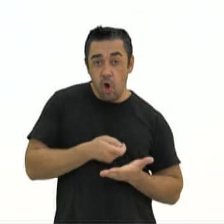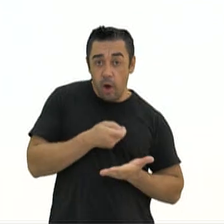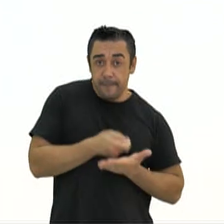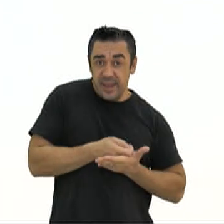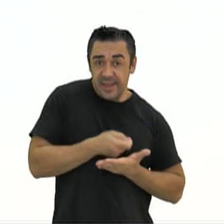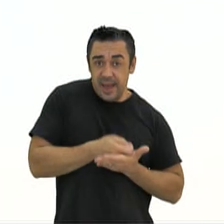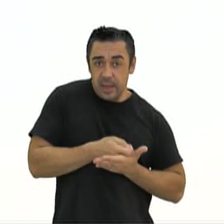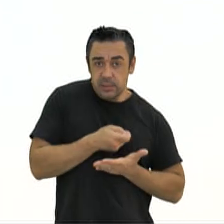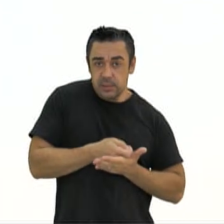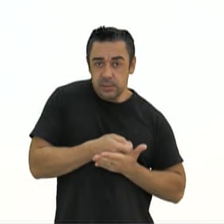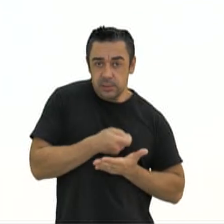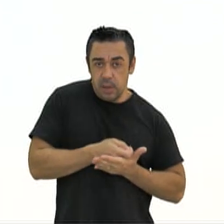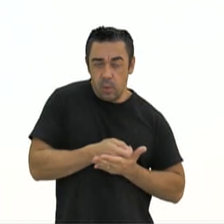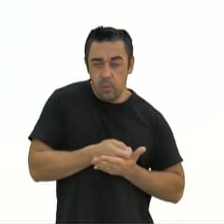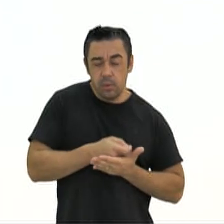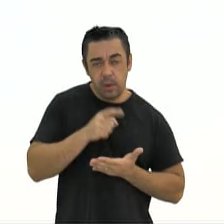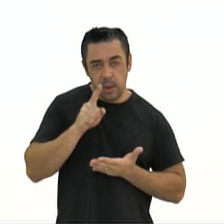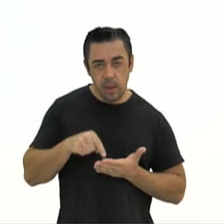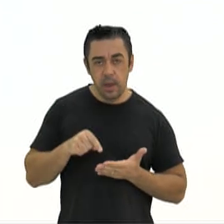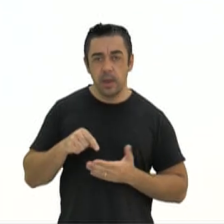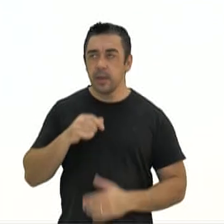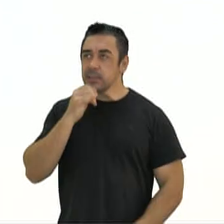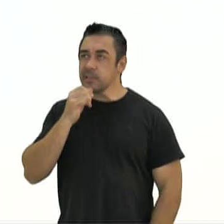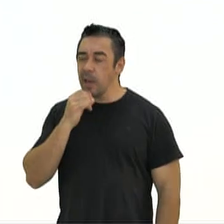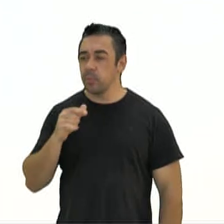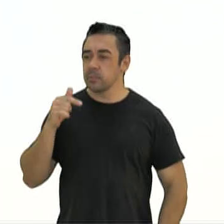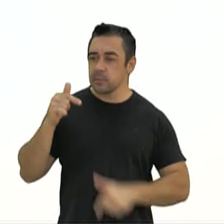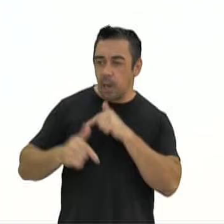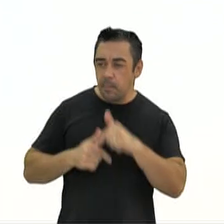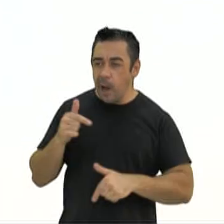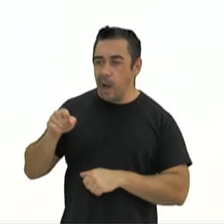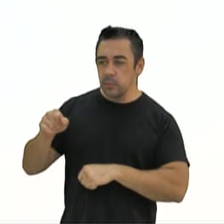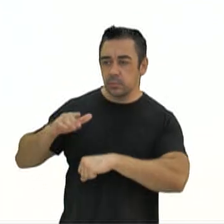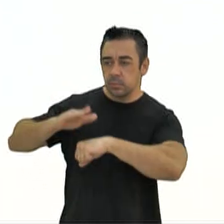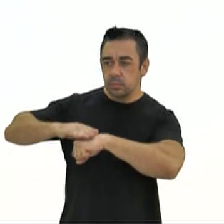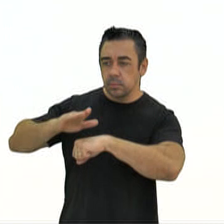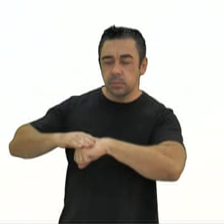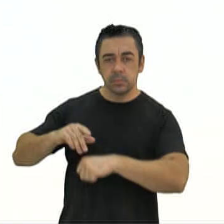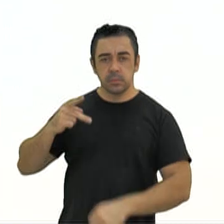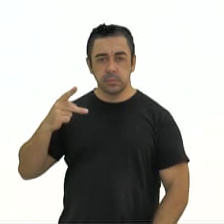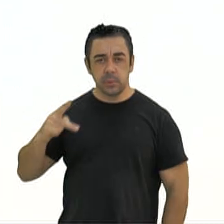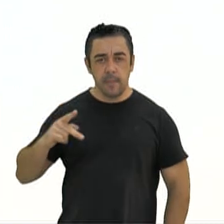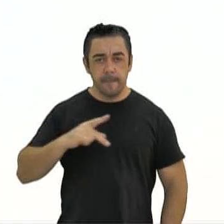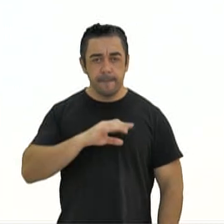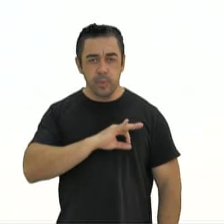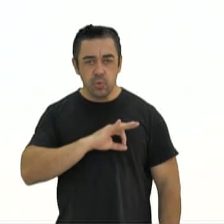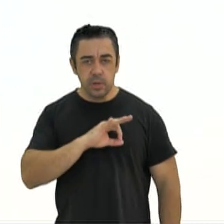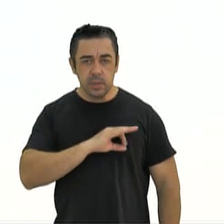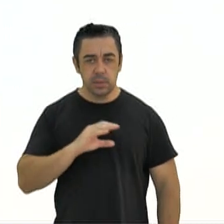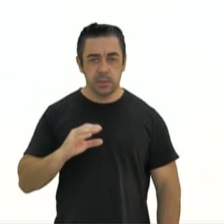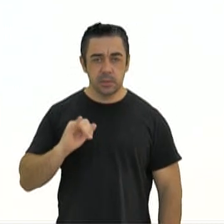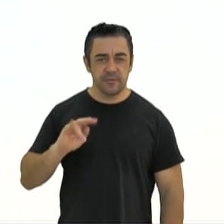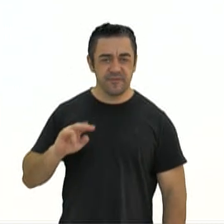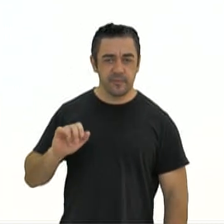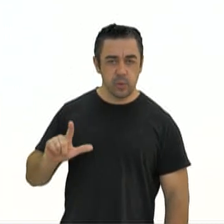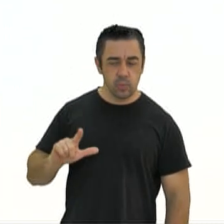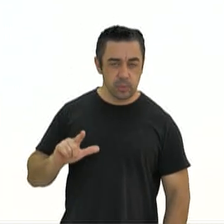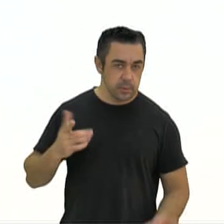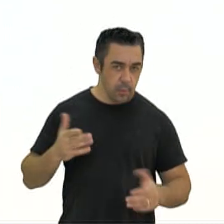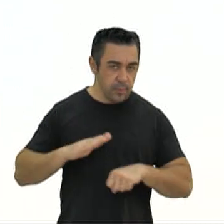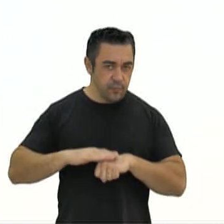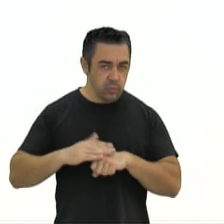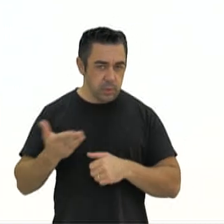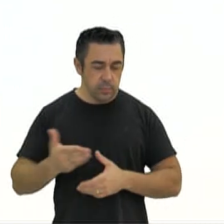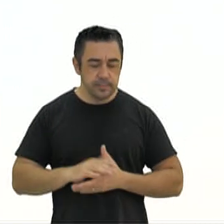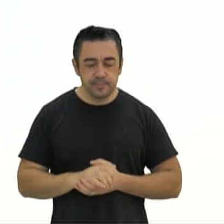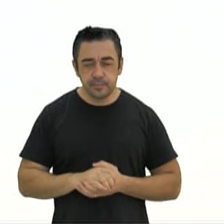obrigação, tá? Isto é função da Polícia Civil, por exemplo, tá? Então é um substantivo que caracteriza obrigação. Também